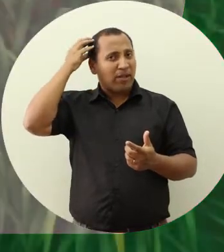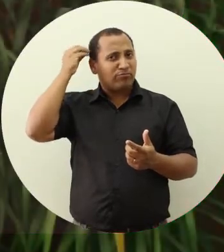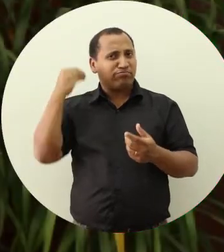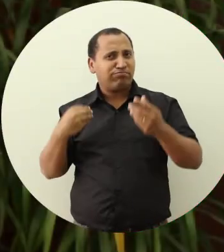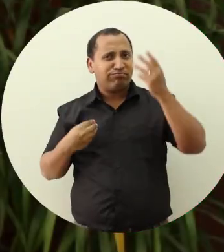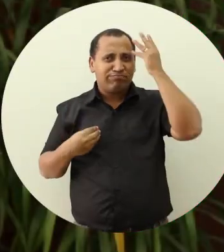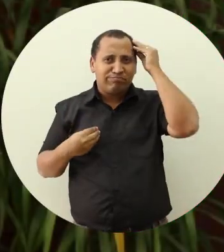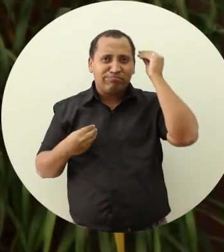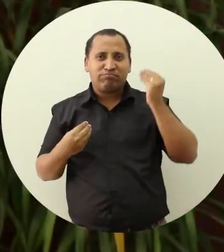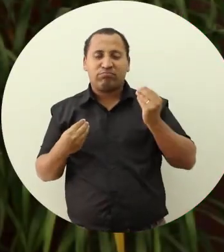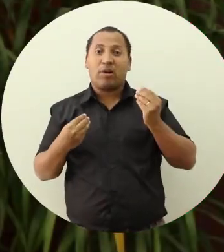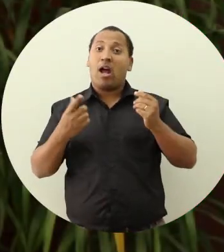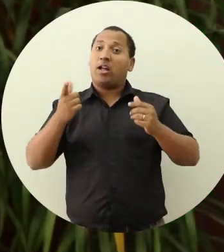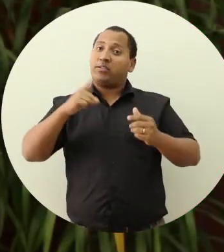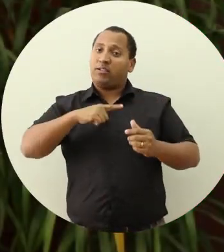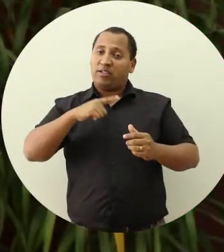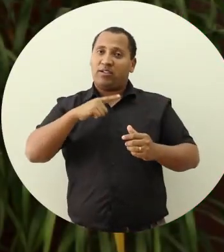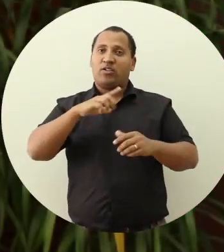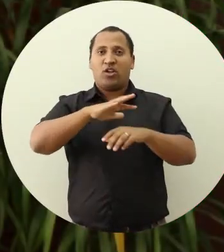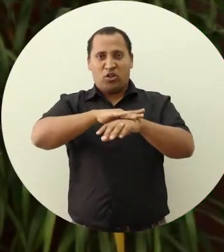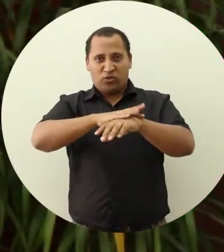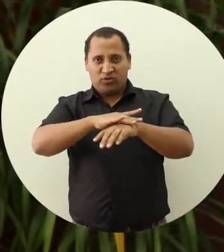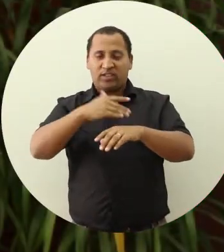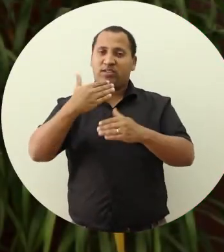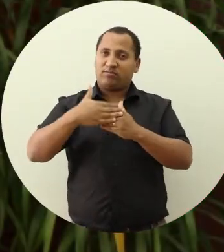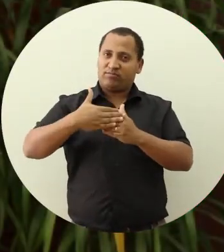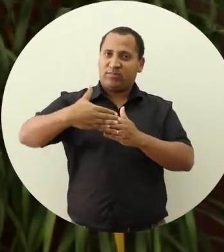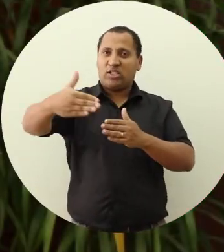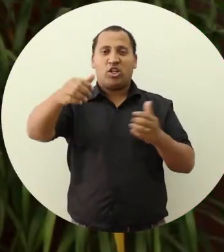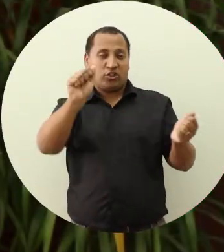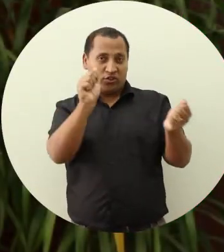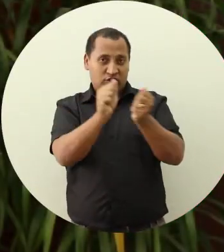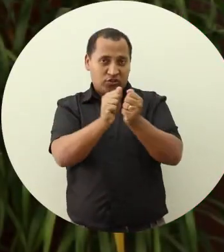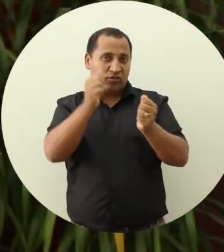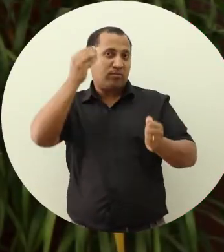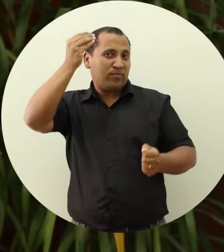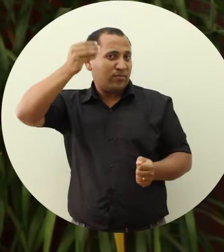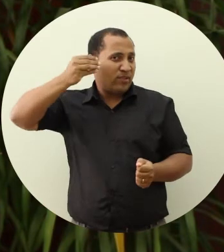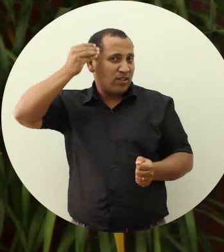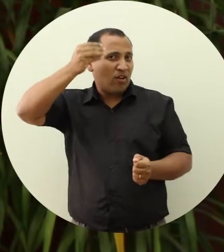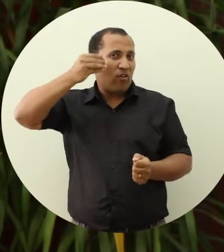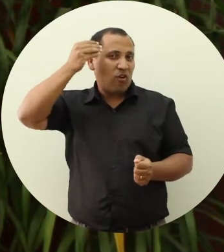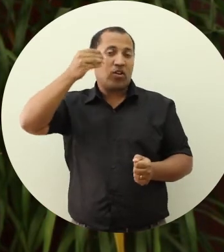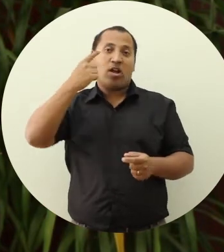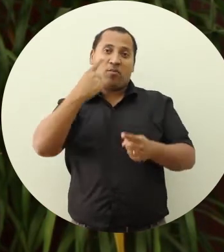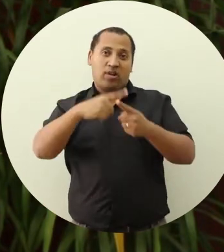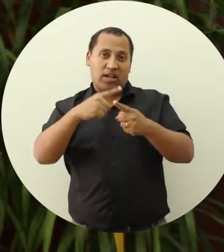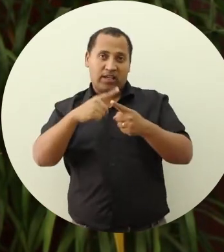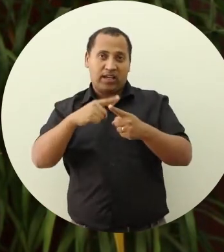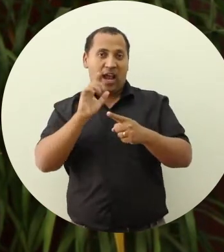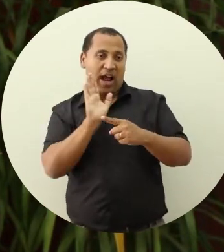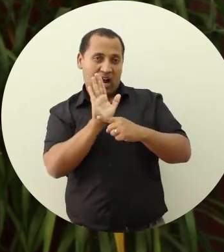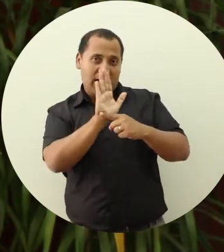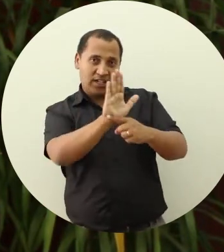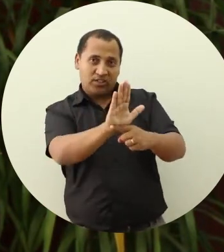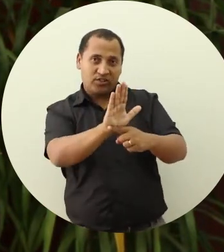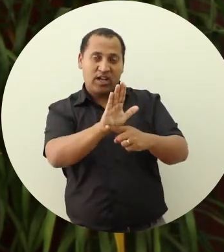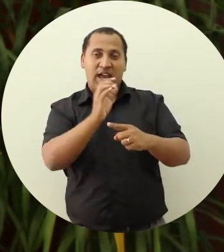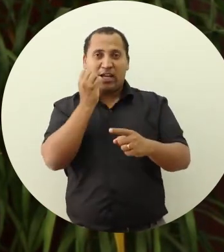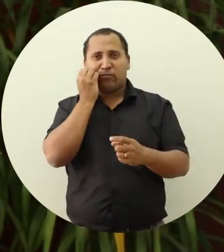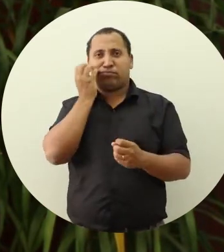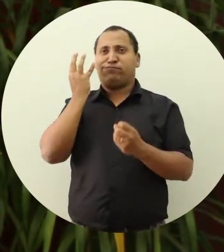Então, assim, são doenças que a gente acompanha junto com o psicólogo, né, para a gente manter estabilizada a